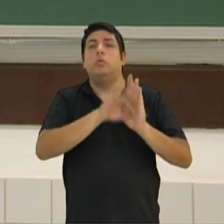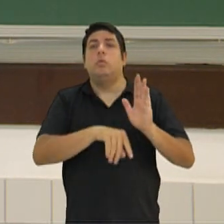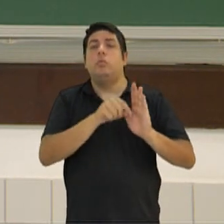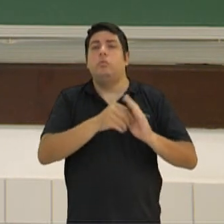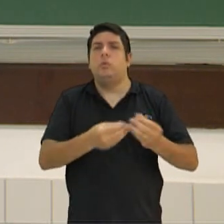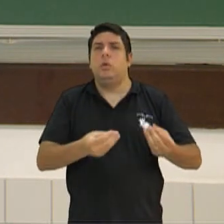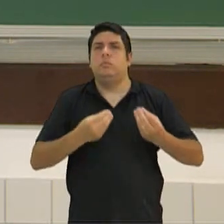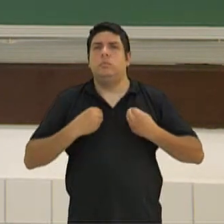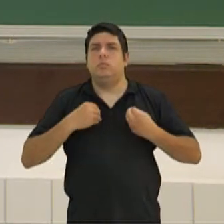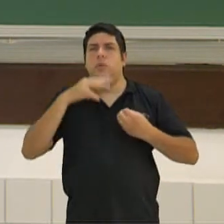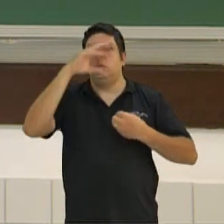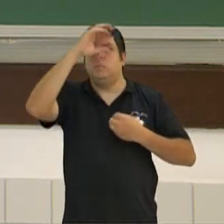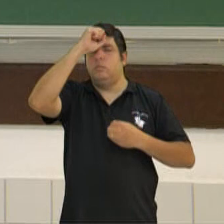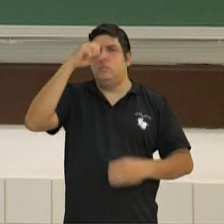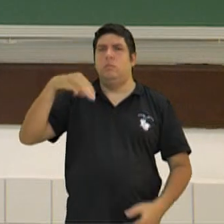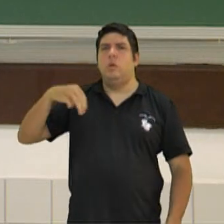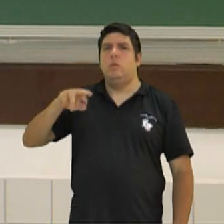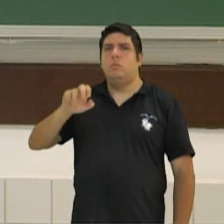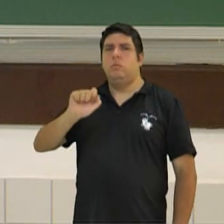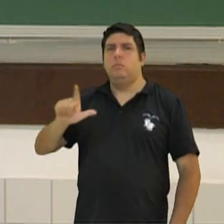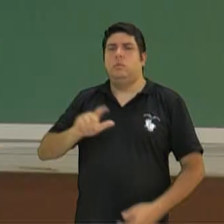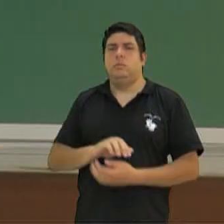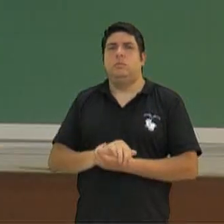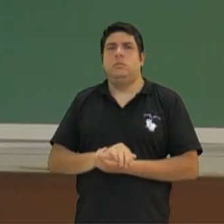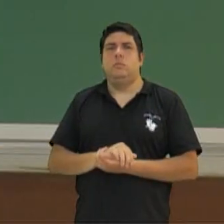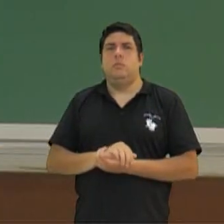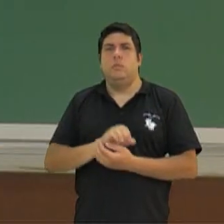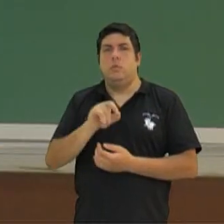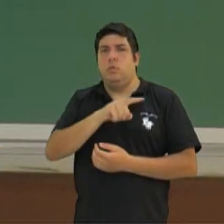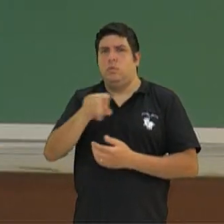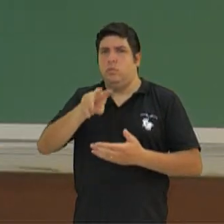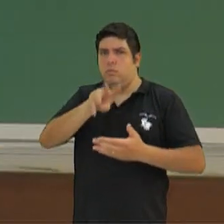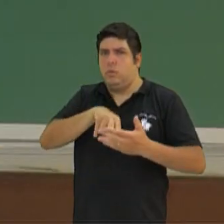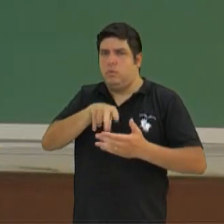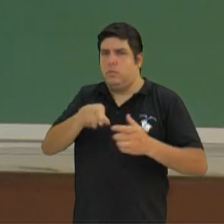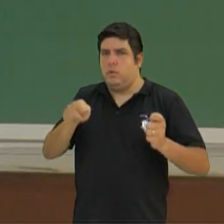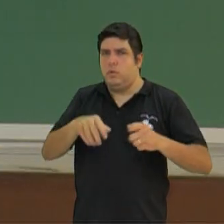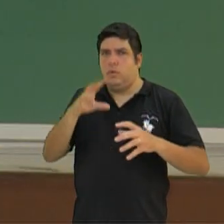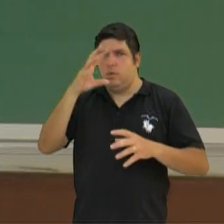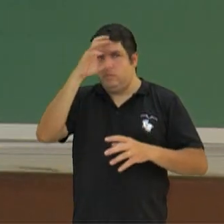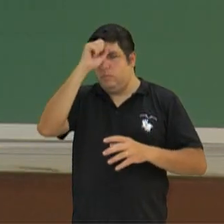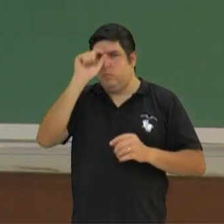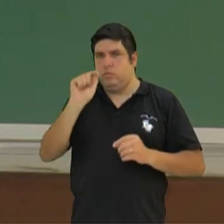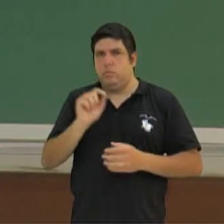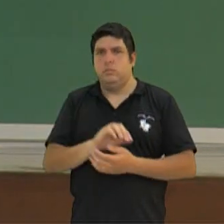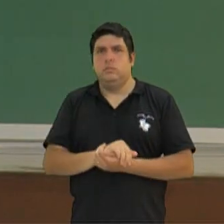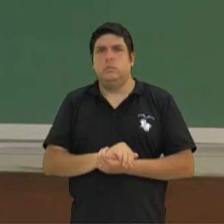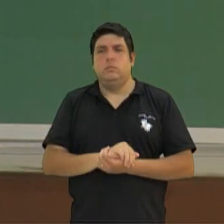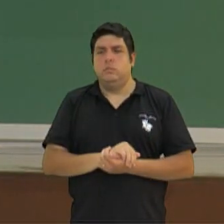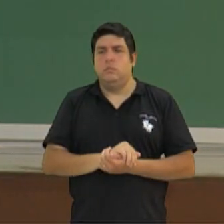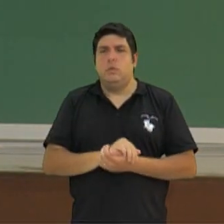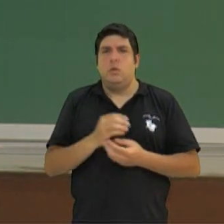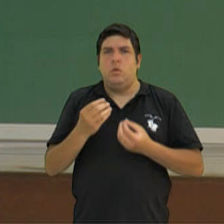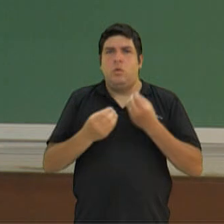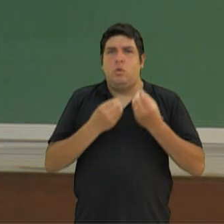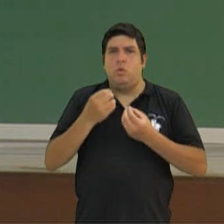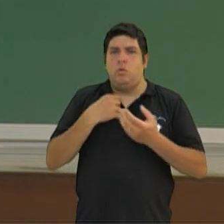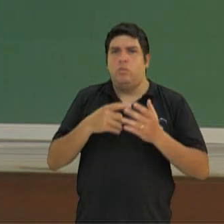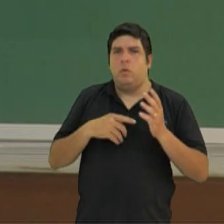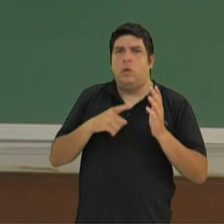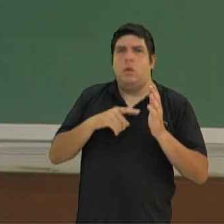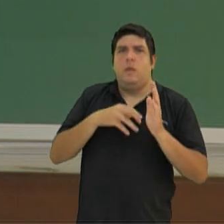ok? Tanto que se vocês leram, talvez vocês tenham percebido que lição seria essa. Então, olha só, aqui eu tenho a questão